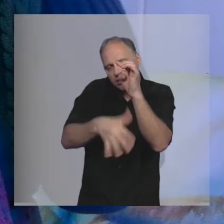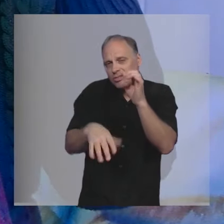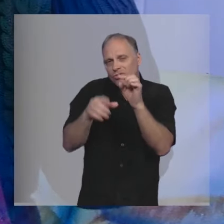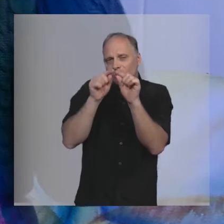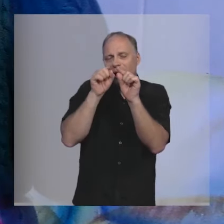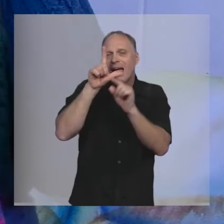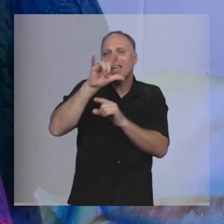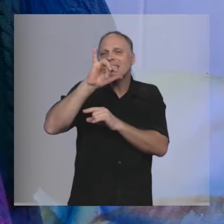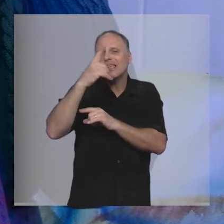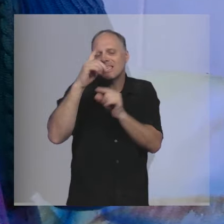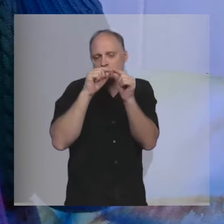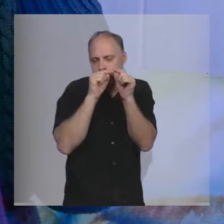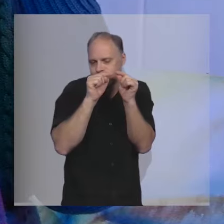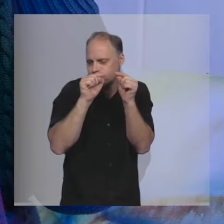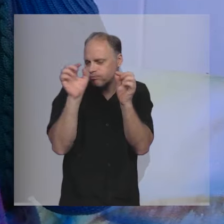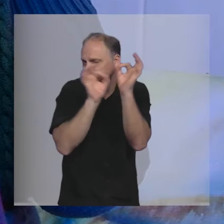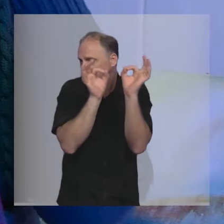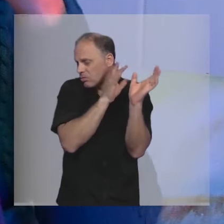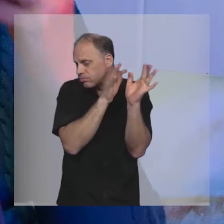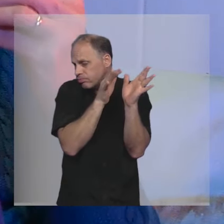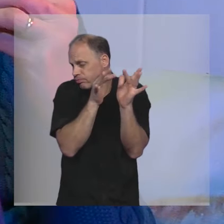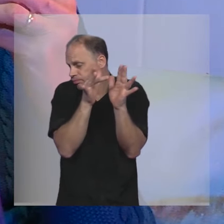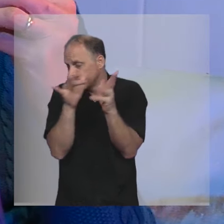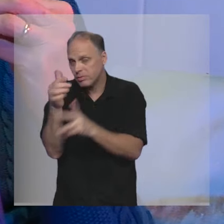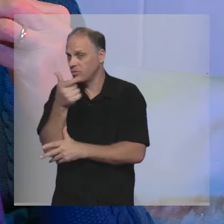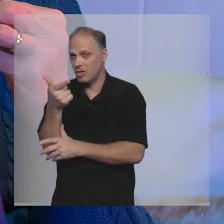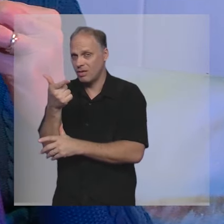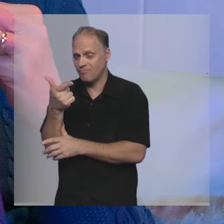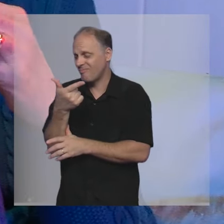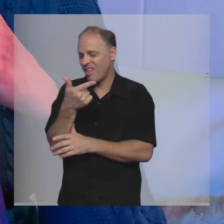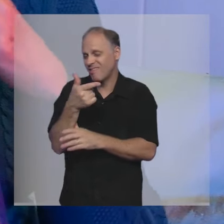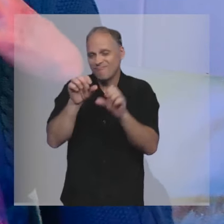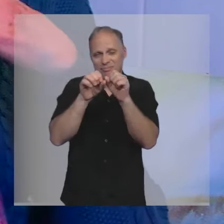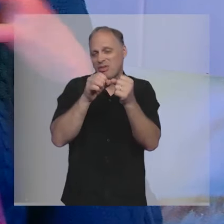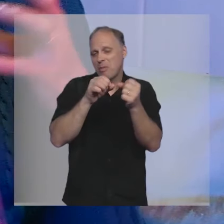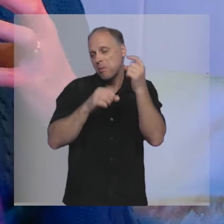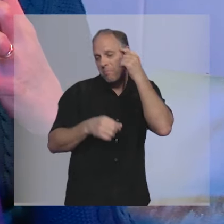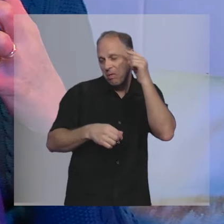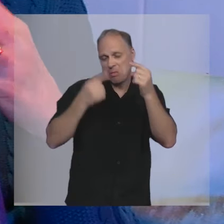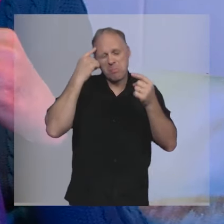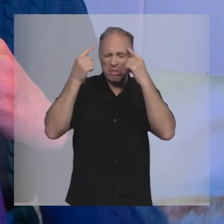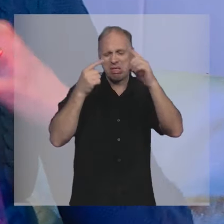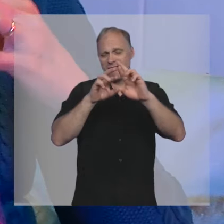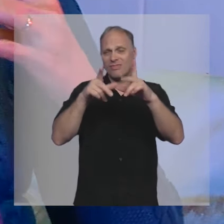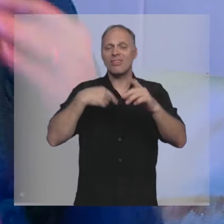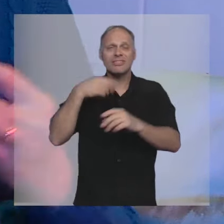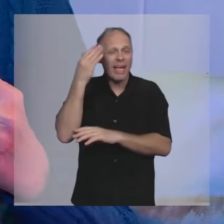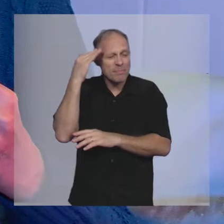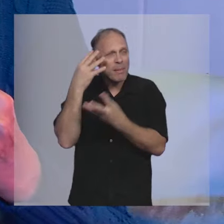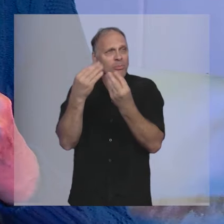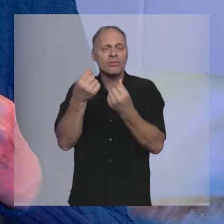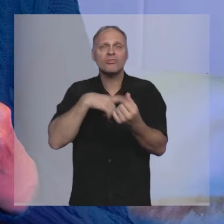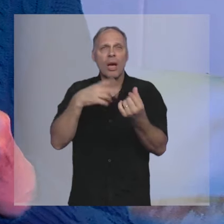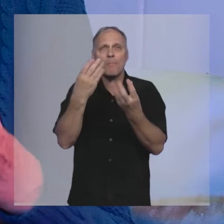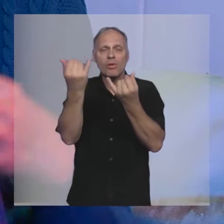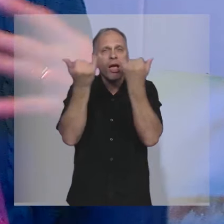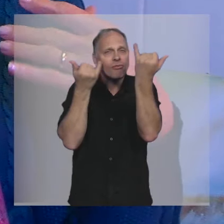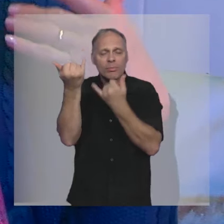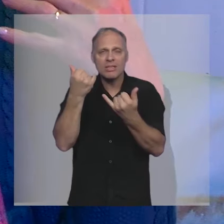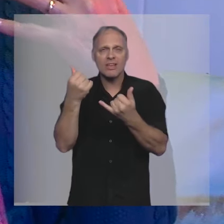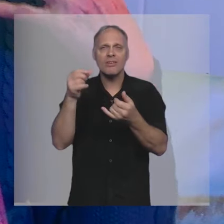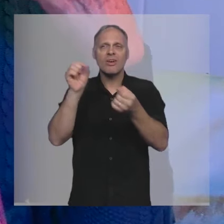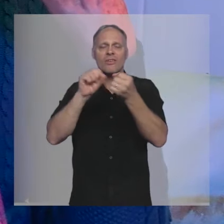uma linha de organização neles. Eu tinha muita coisa, eu sabia muita coisa,